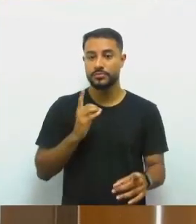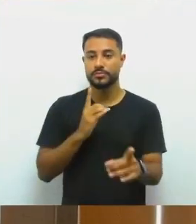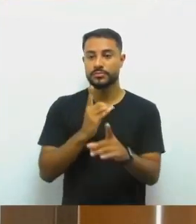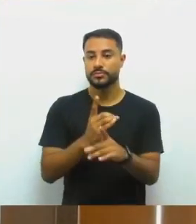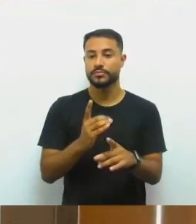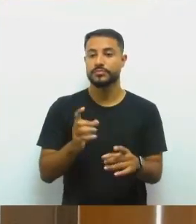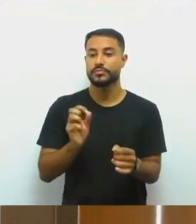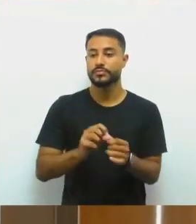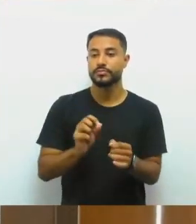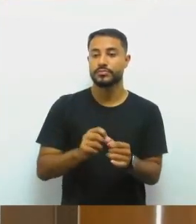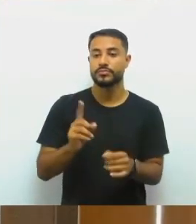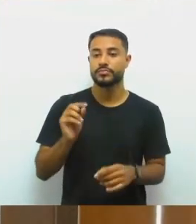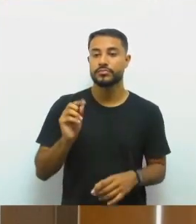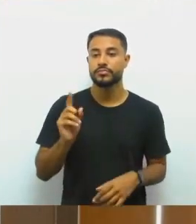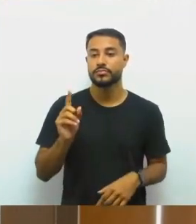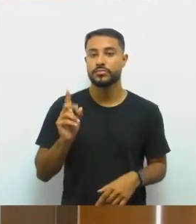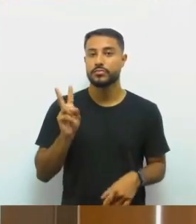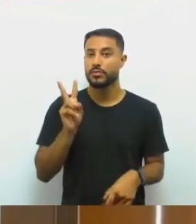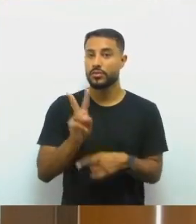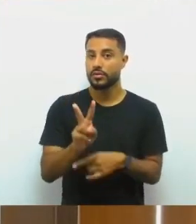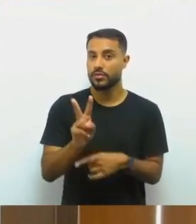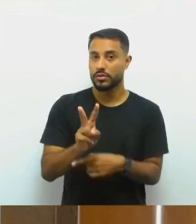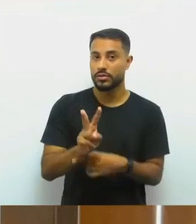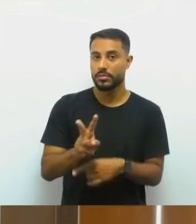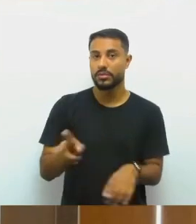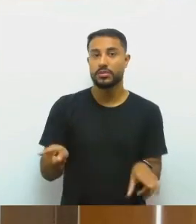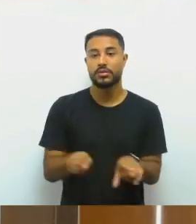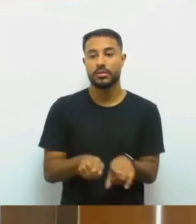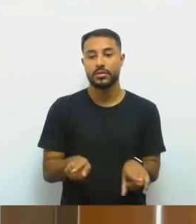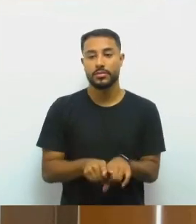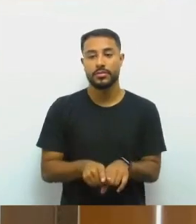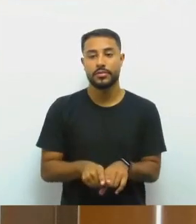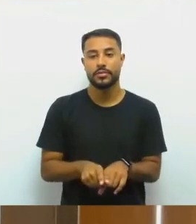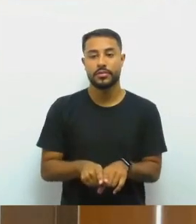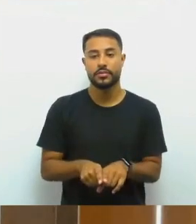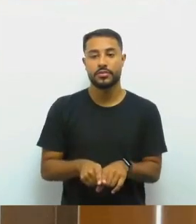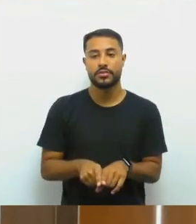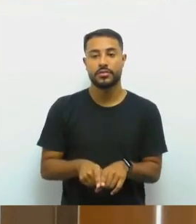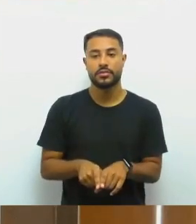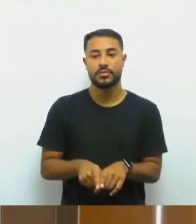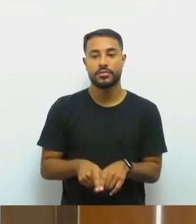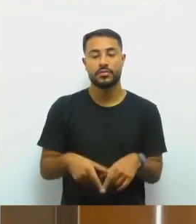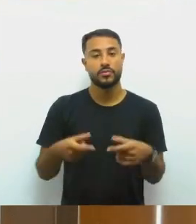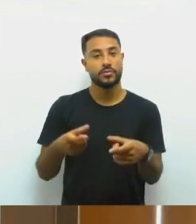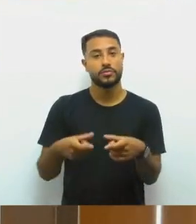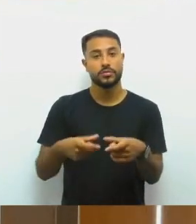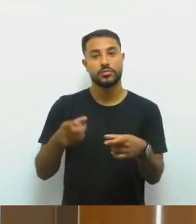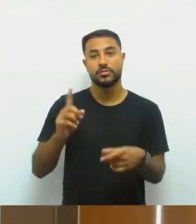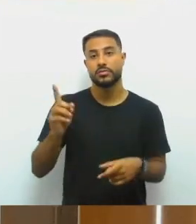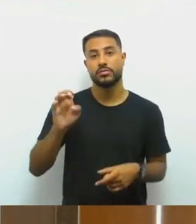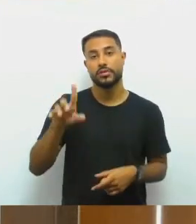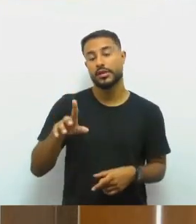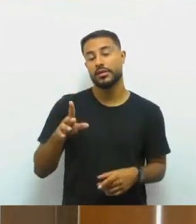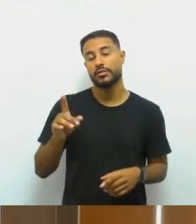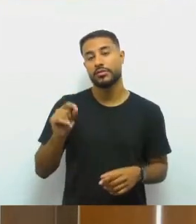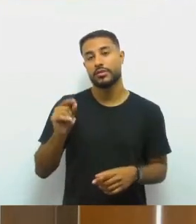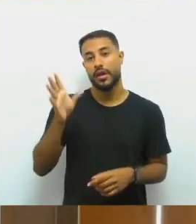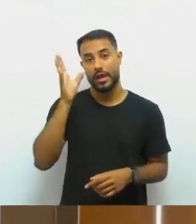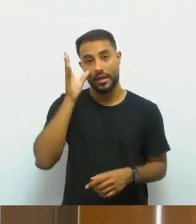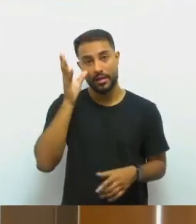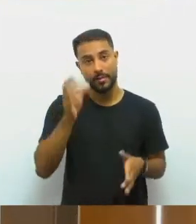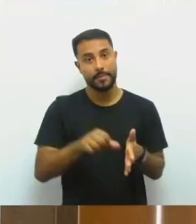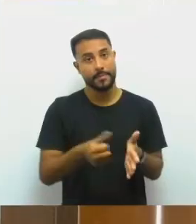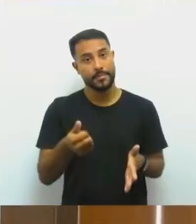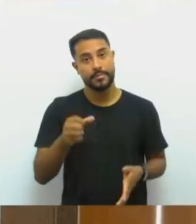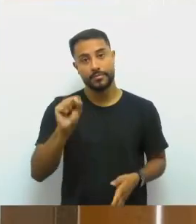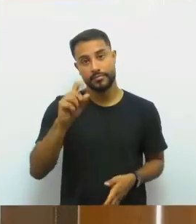o atendimento também da onde é a atenção primária ali, que é o SPA. O que eu